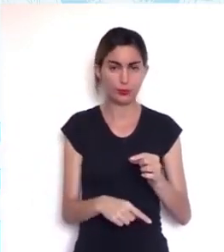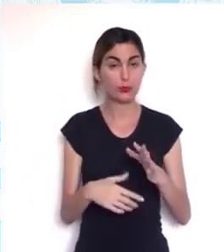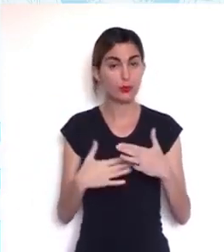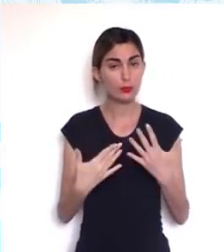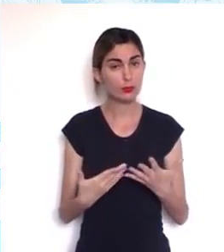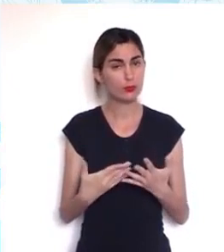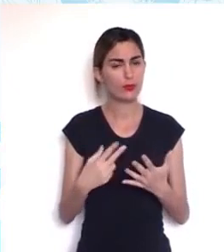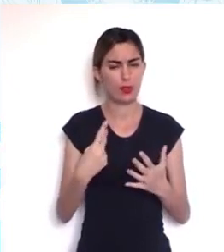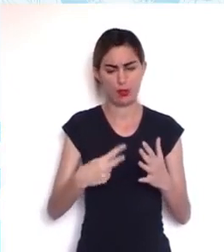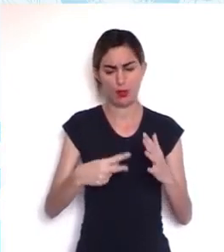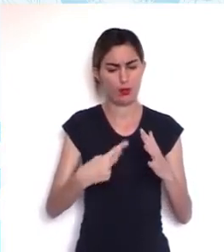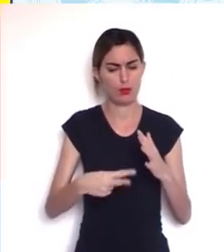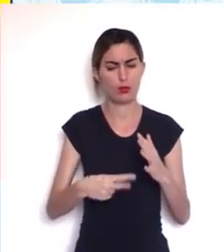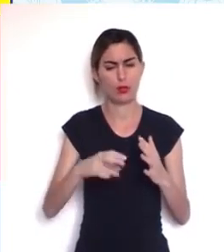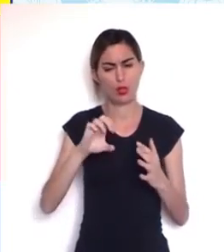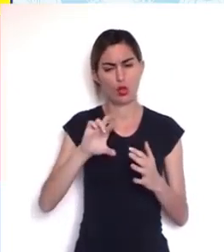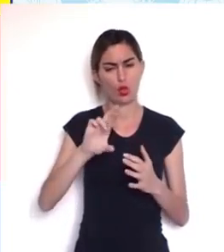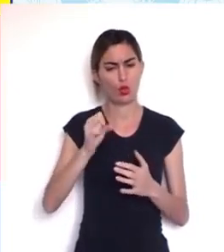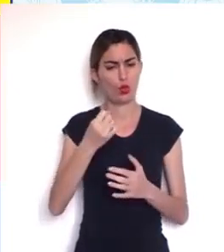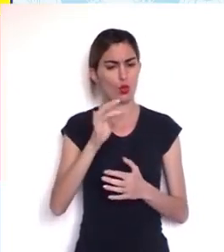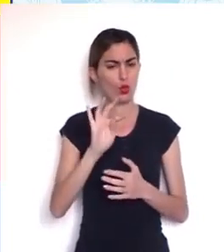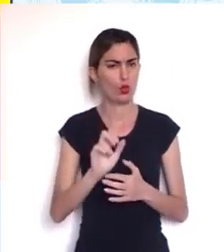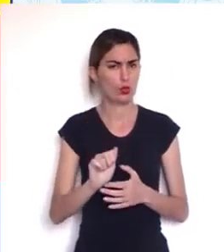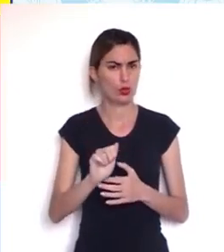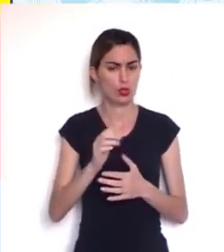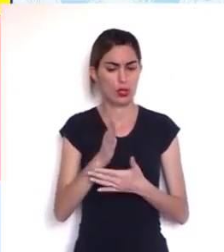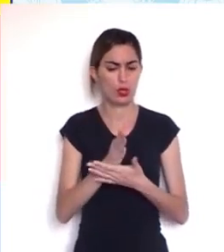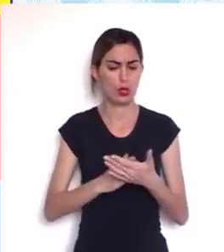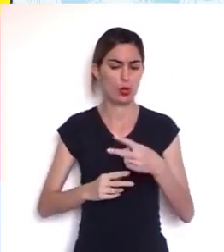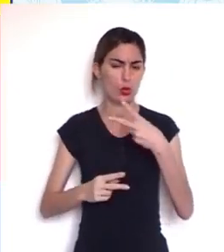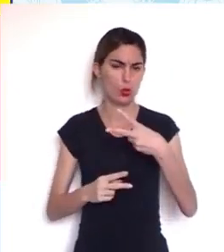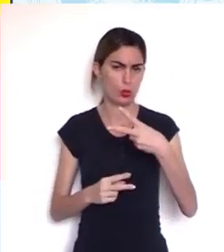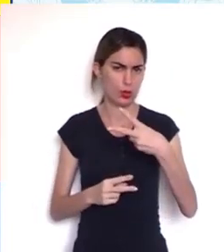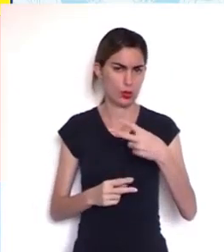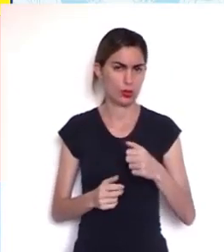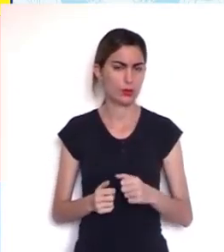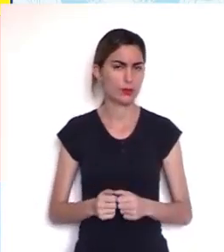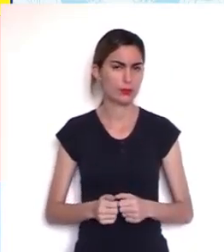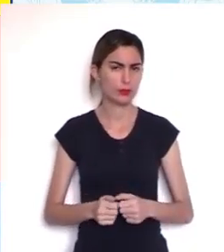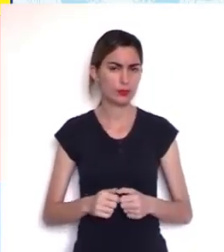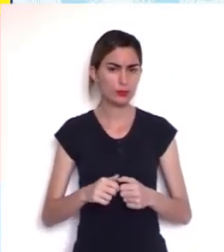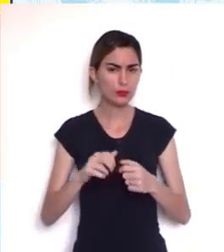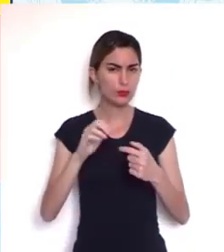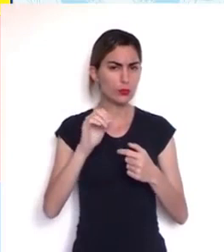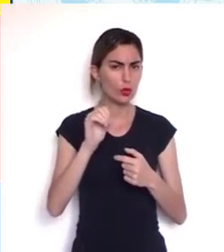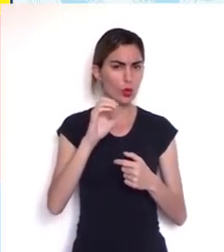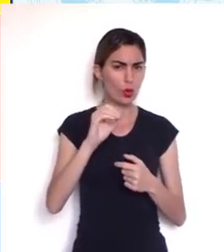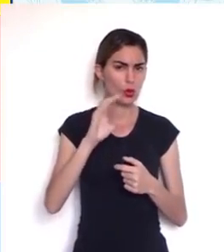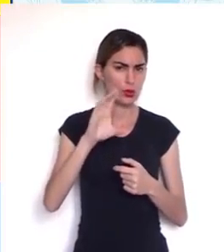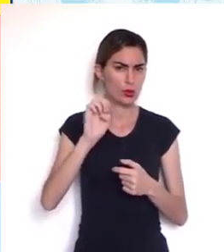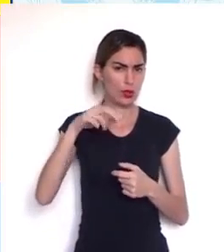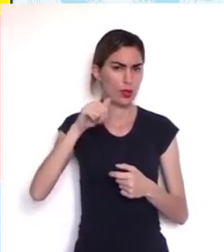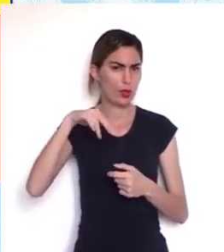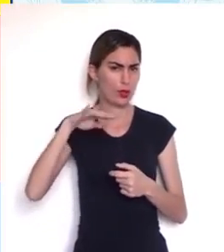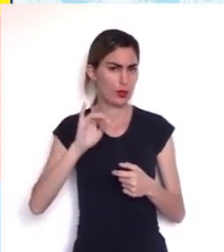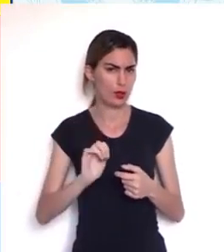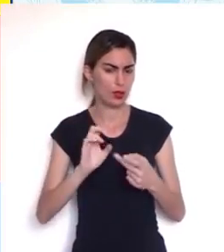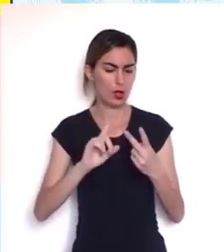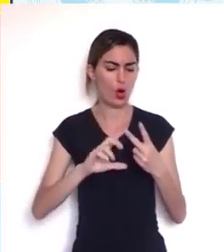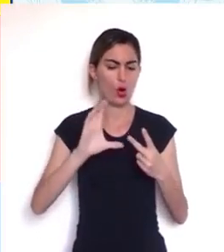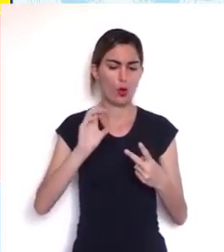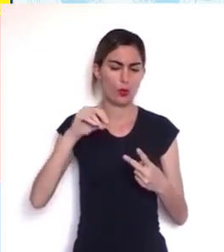Bom, e essa crosta terrestre, ela é dividida em duas, a oceânica e